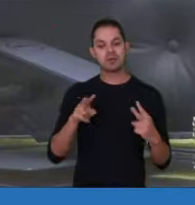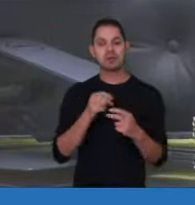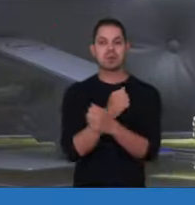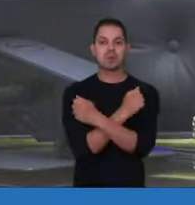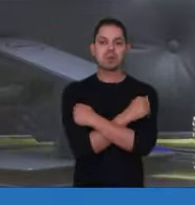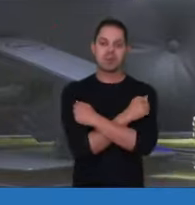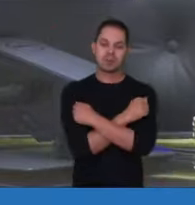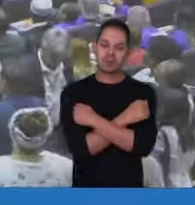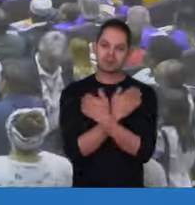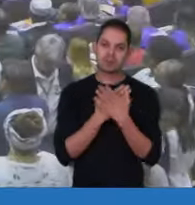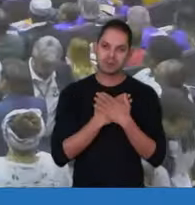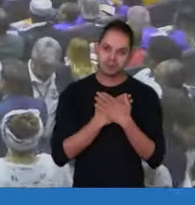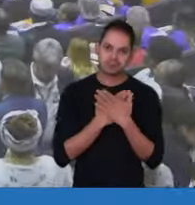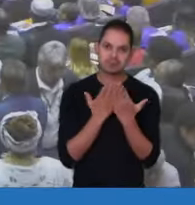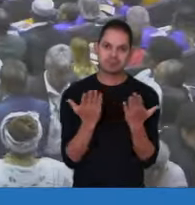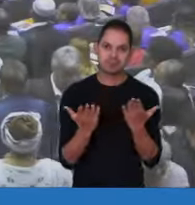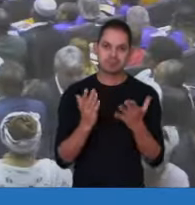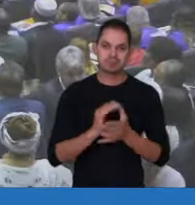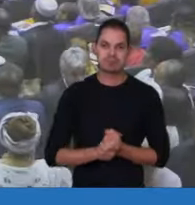querida.